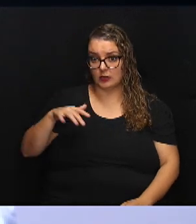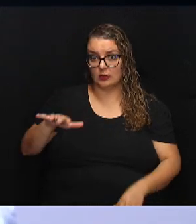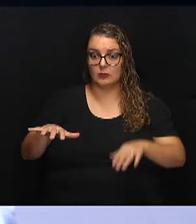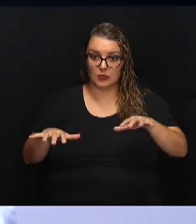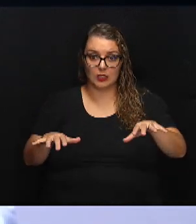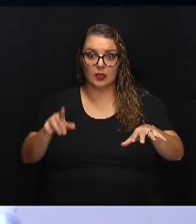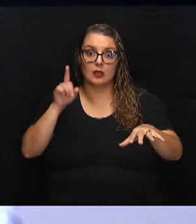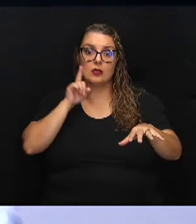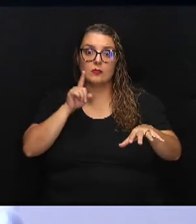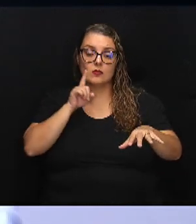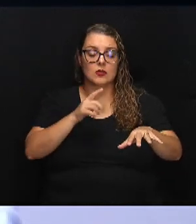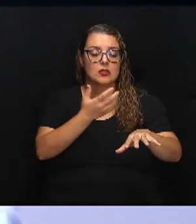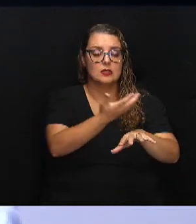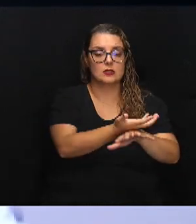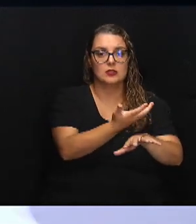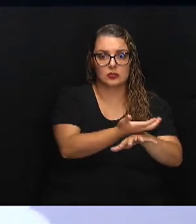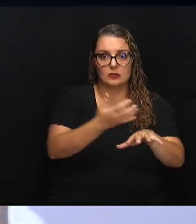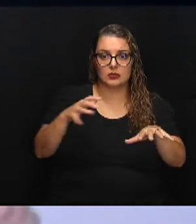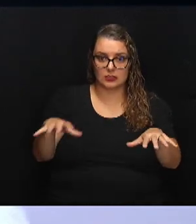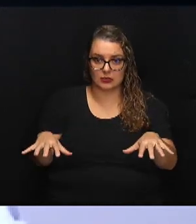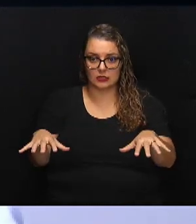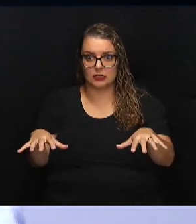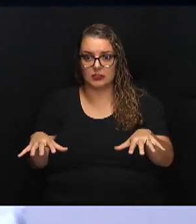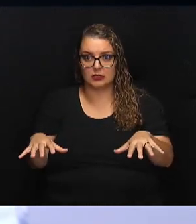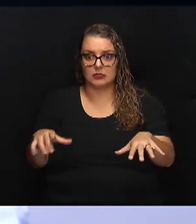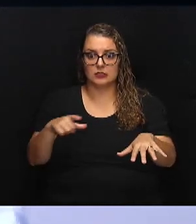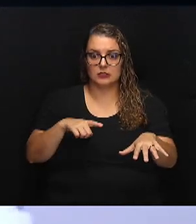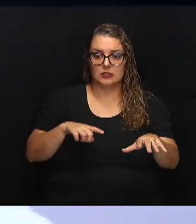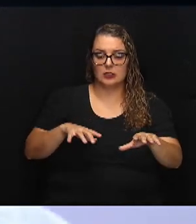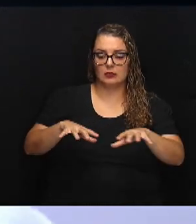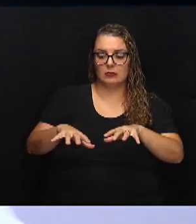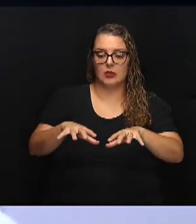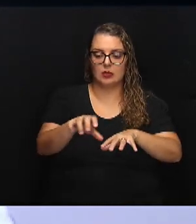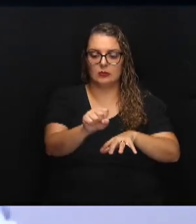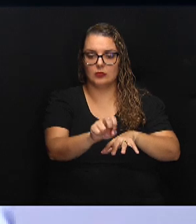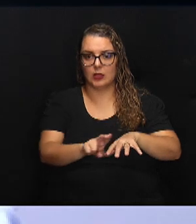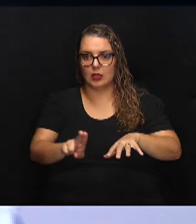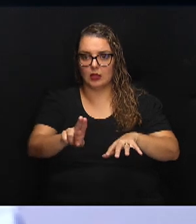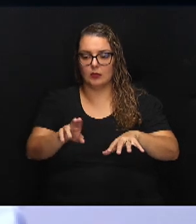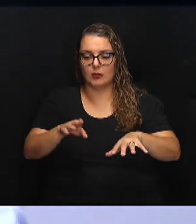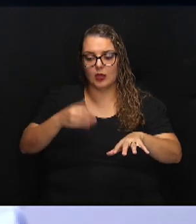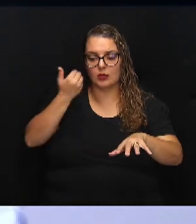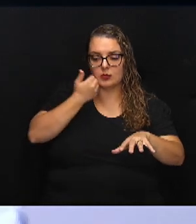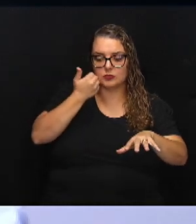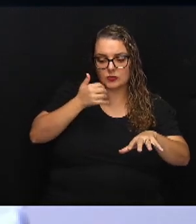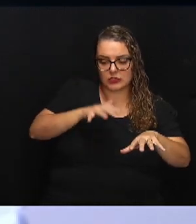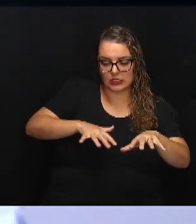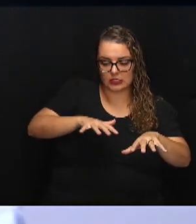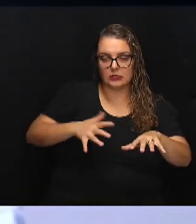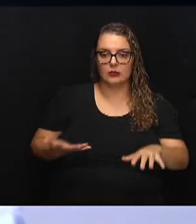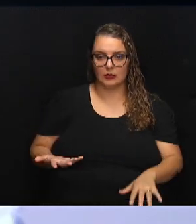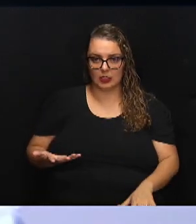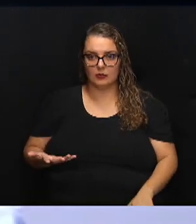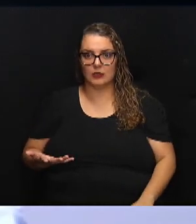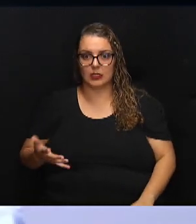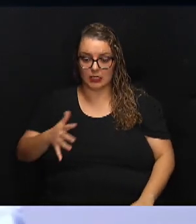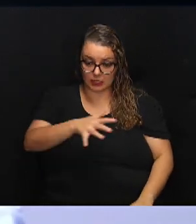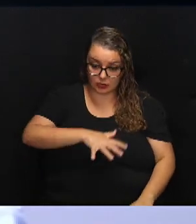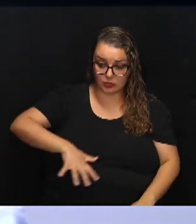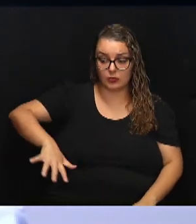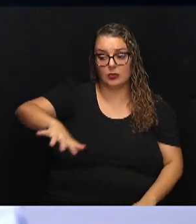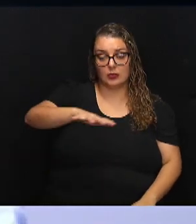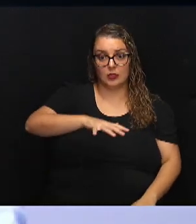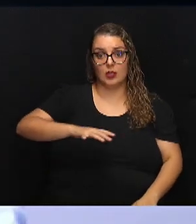Americana e Nova Odessa tem uma conurbação com Sumaré, com Santa Bárbara. Então, a região ela é